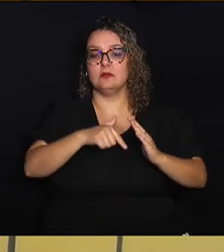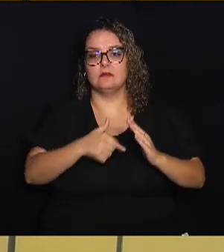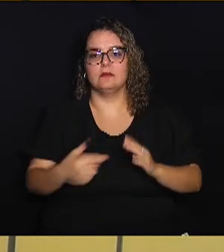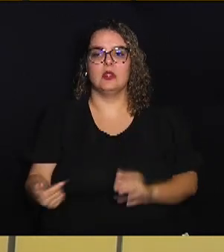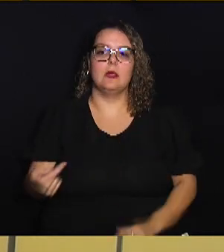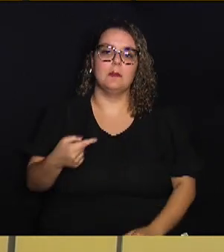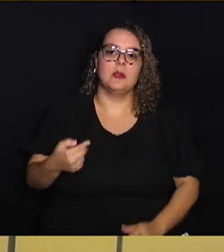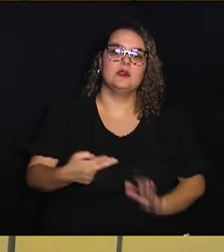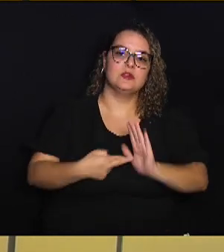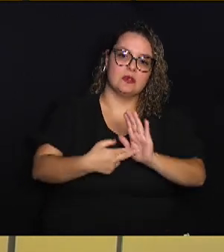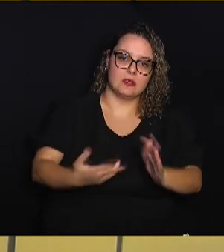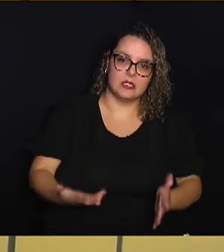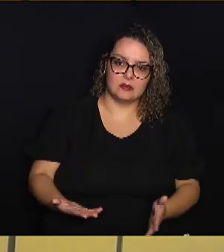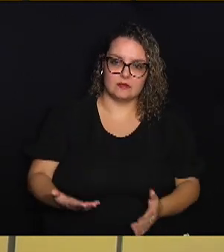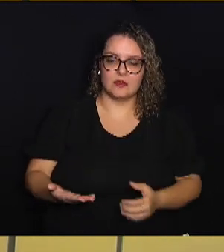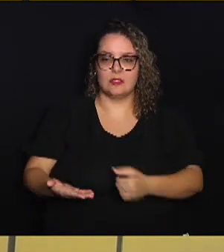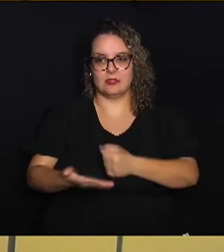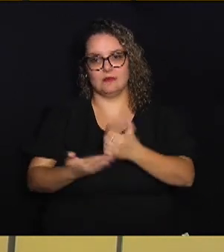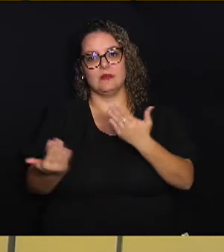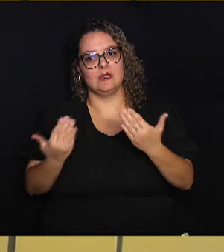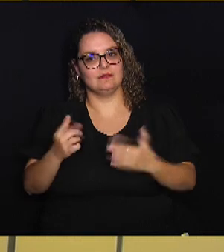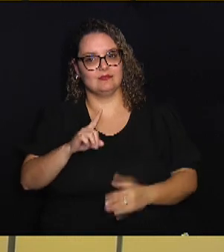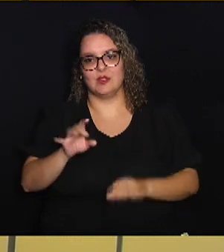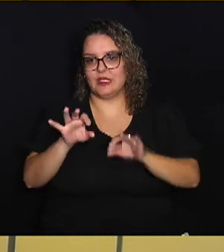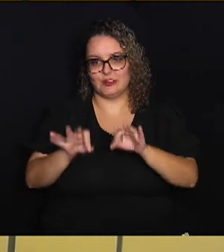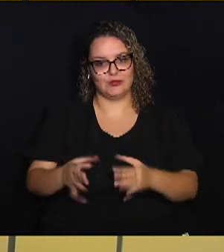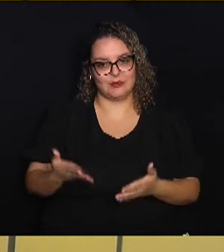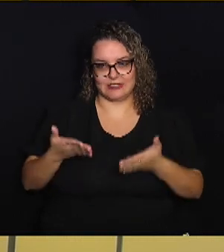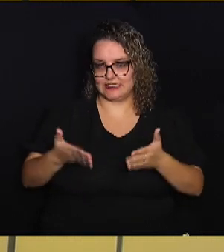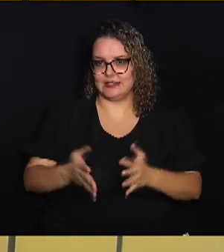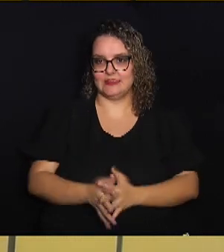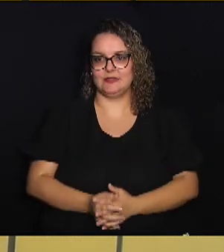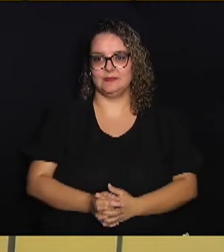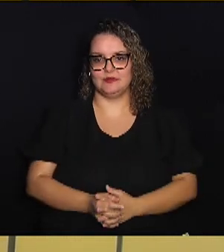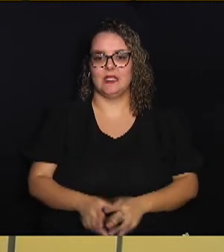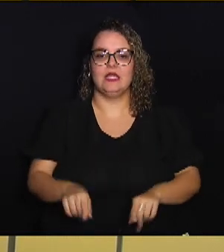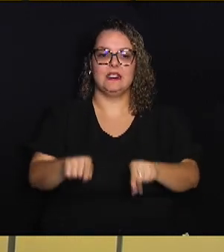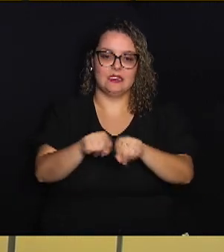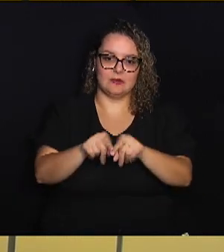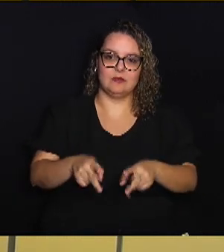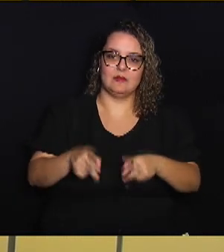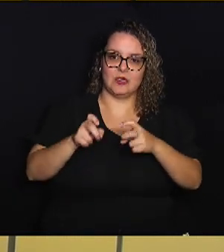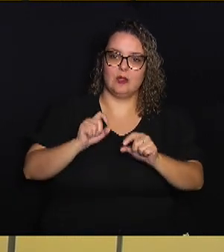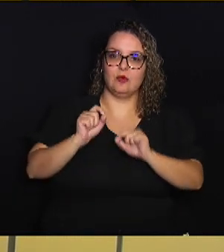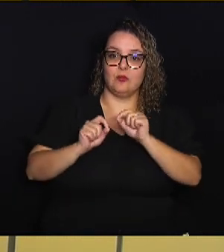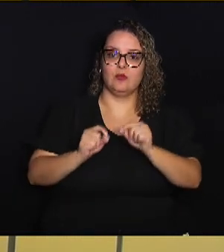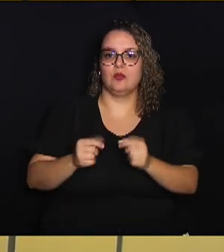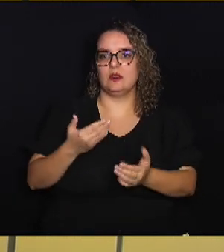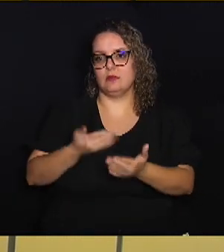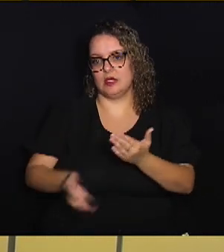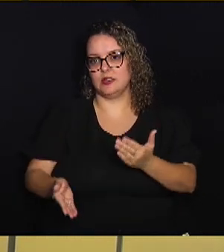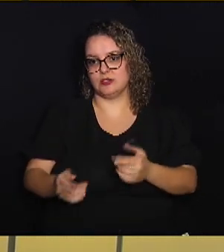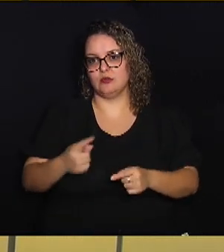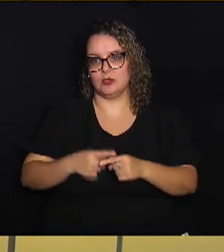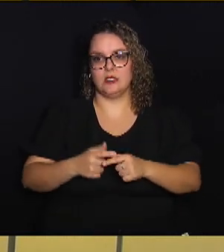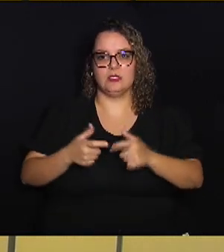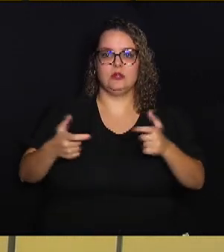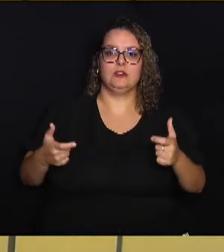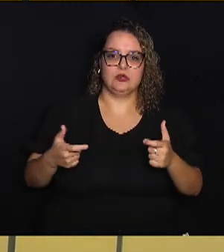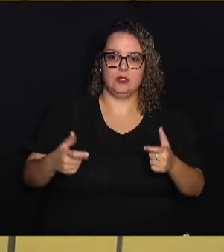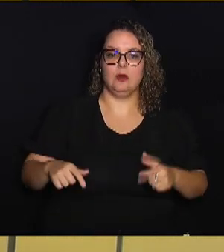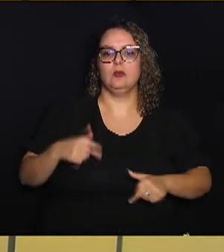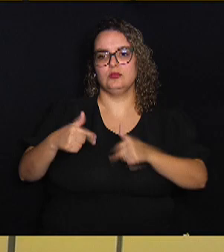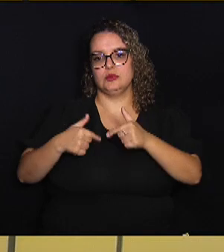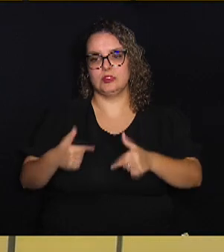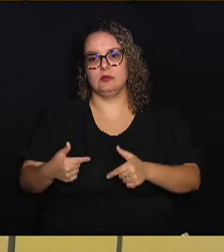referência. Então a base de comparação não é justa nesse caso. Inclusive para perceber o que perde. Porque a grande questão é, o trabalho remoto ele pode